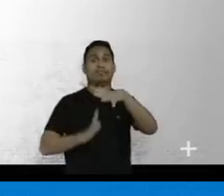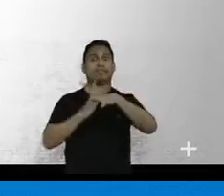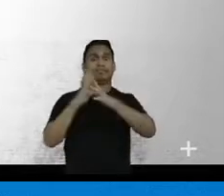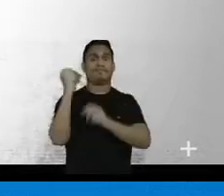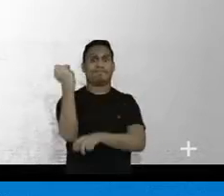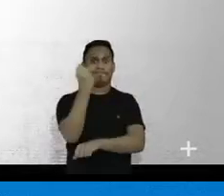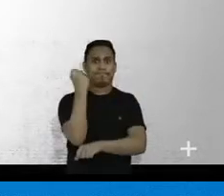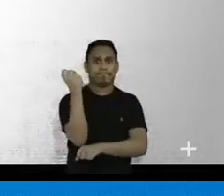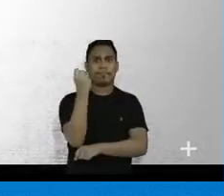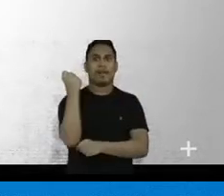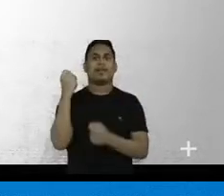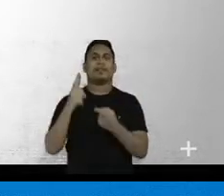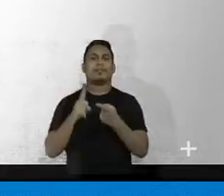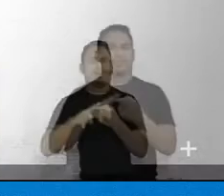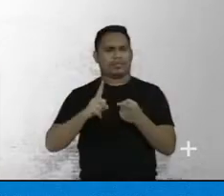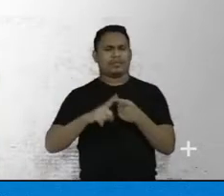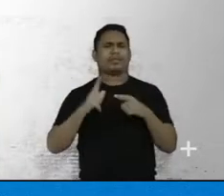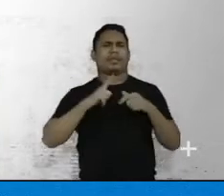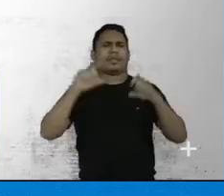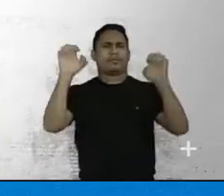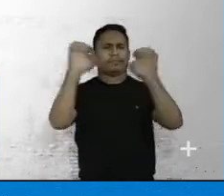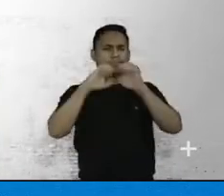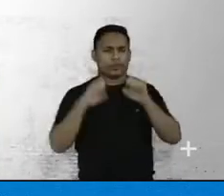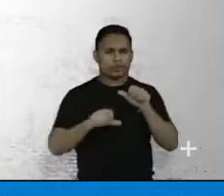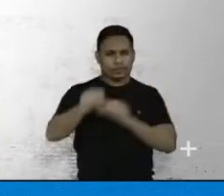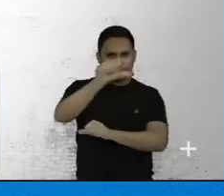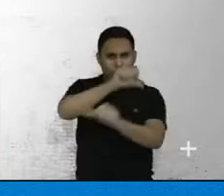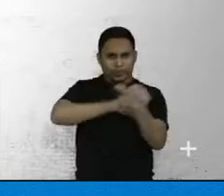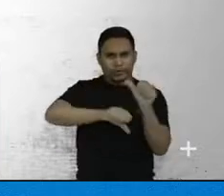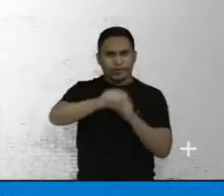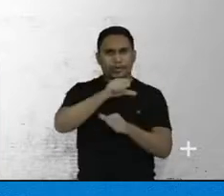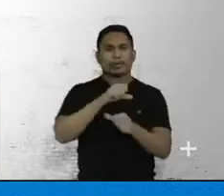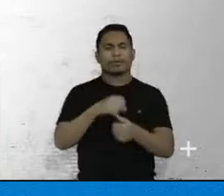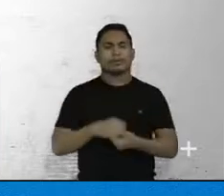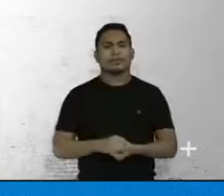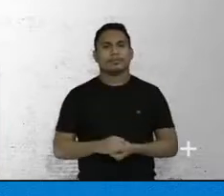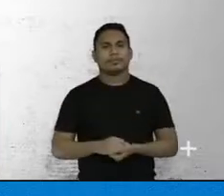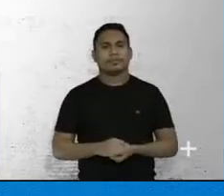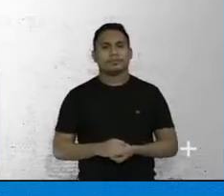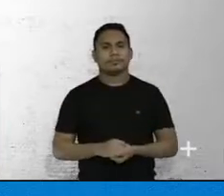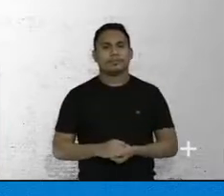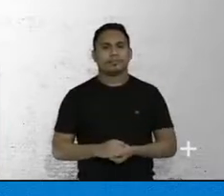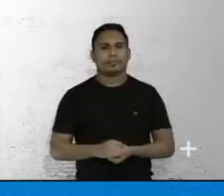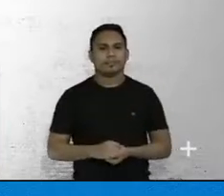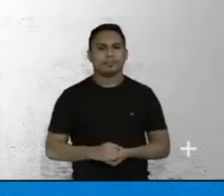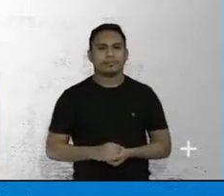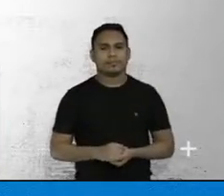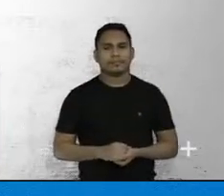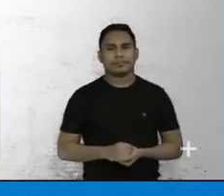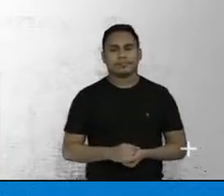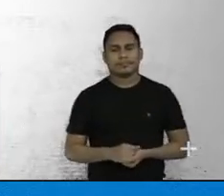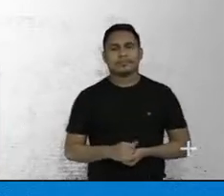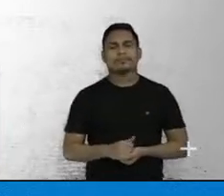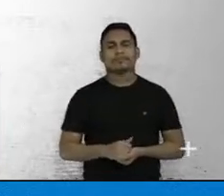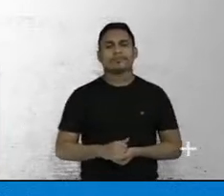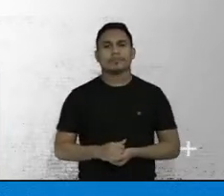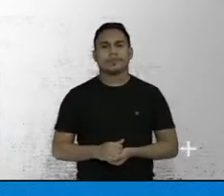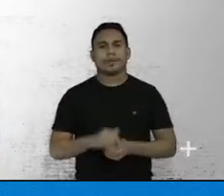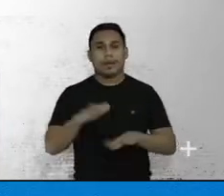estruturais. E aí vai estar escrito no nosso exame, no laudo lá do ultrassom, alterações